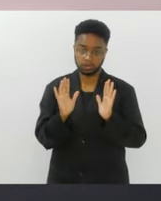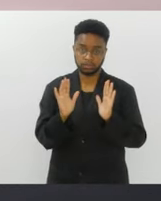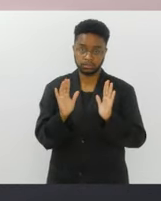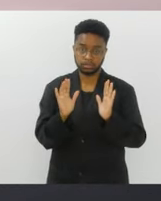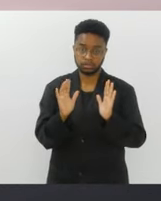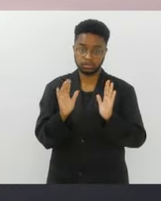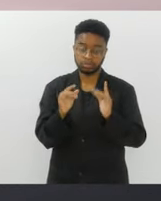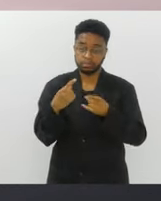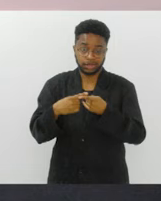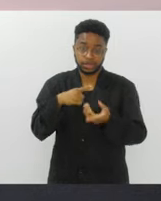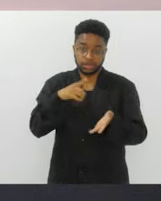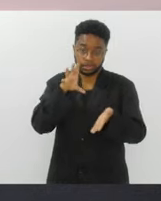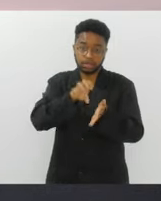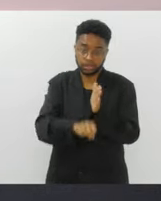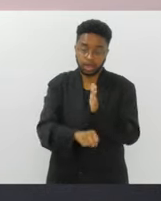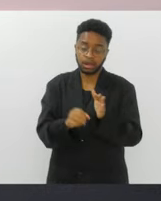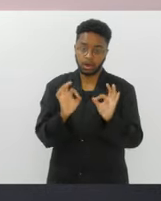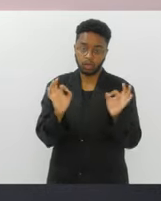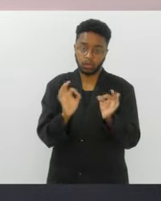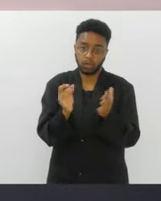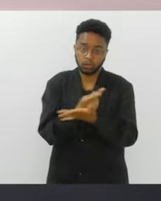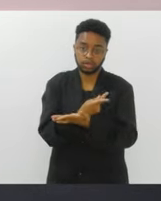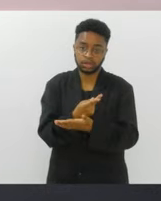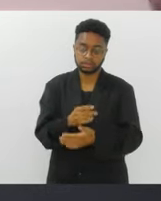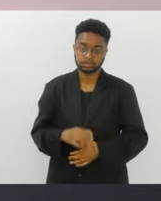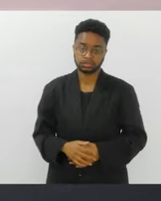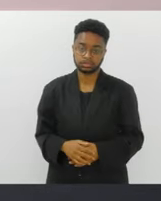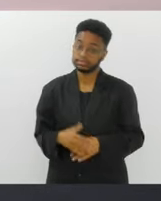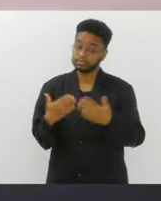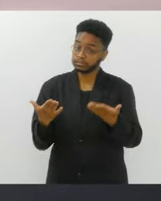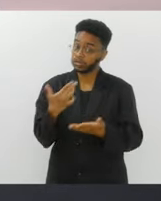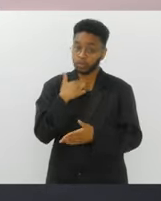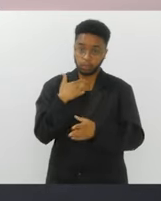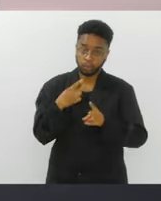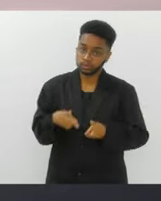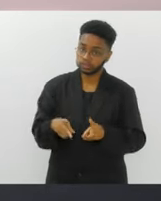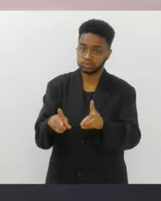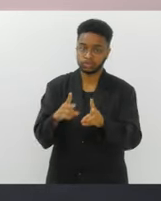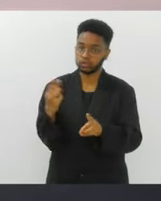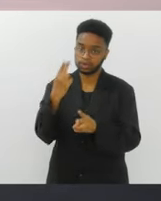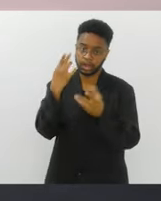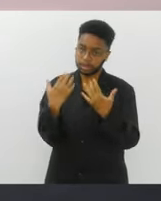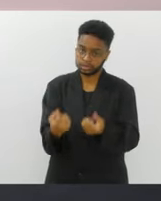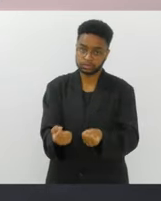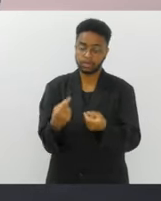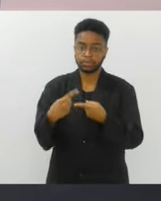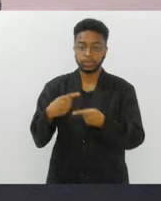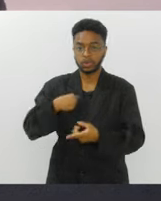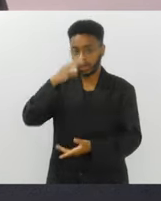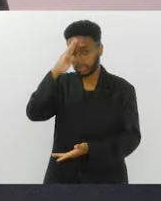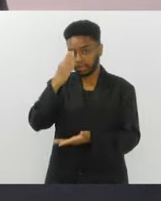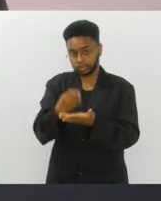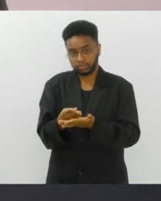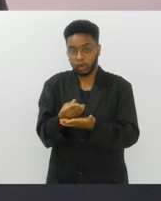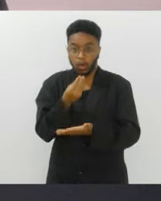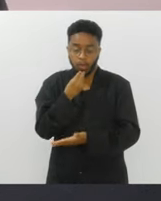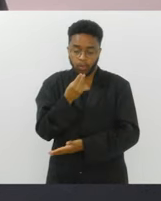seja assaltado. Então, isso não pode mais ficar inadmissível. Eu acho que a supervia,